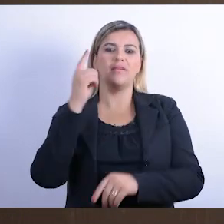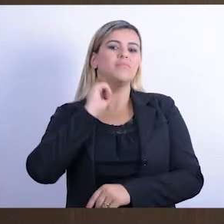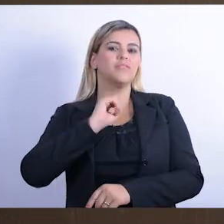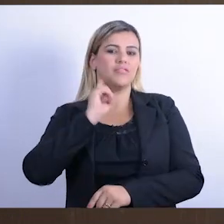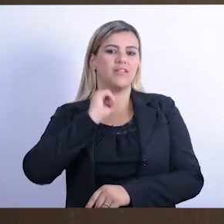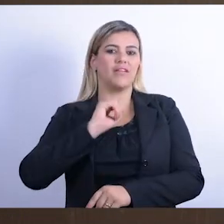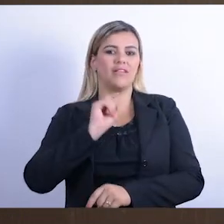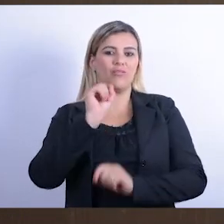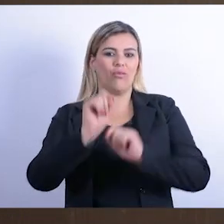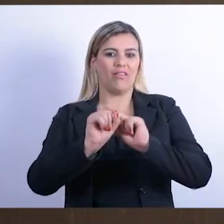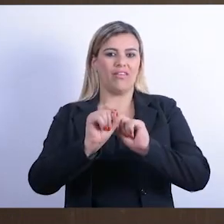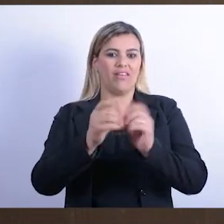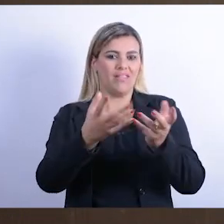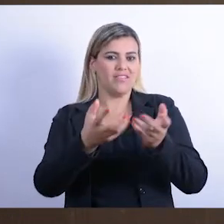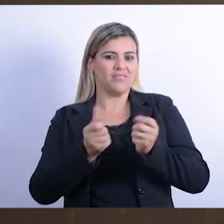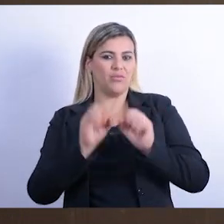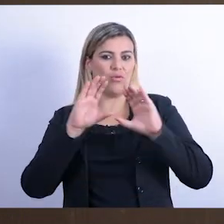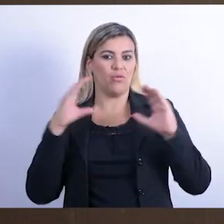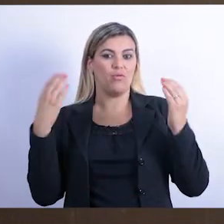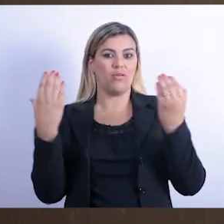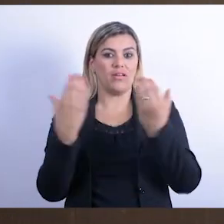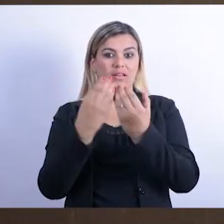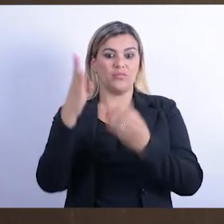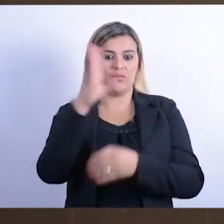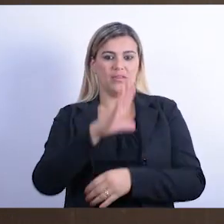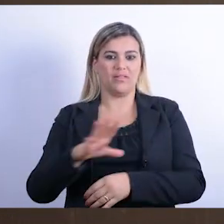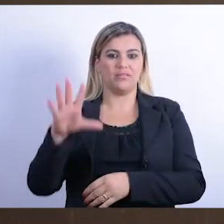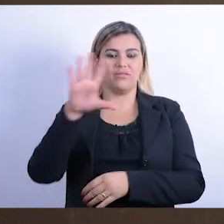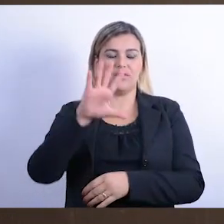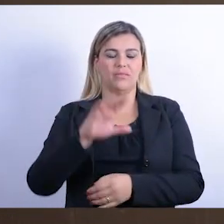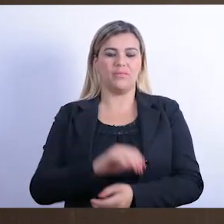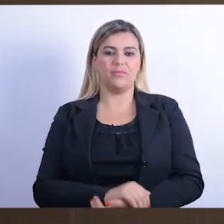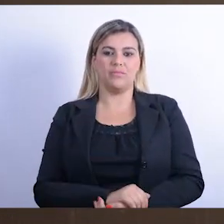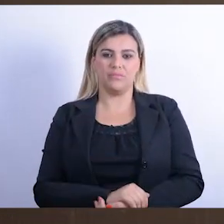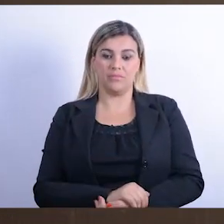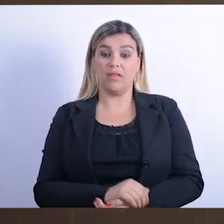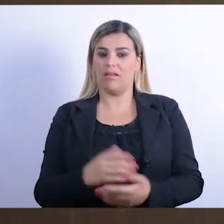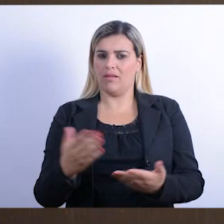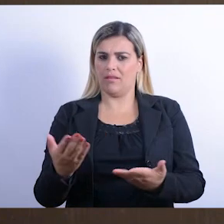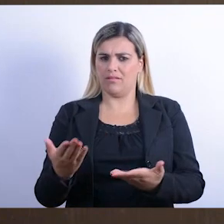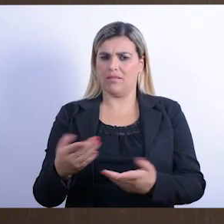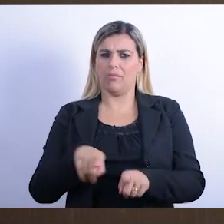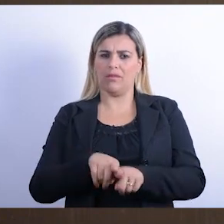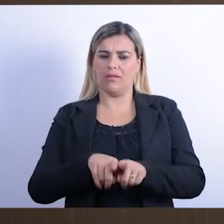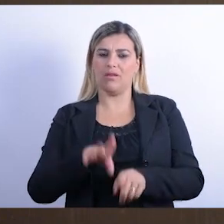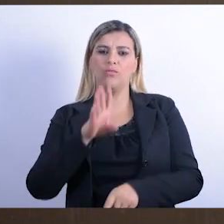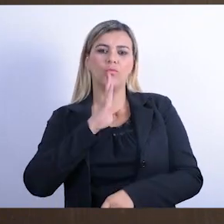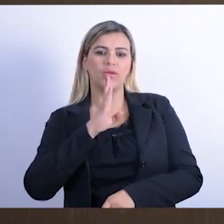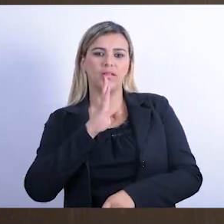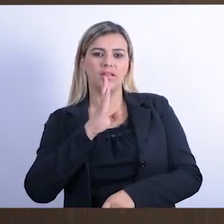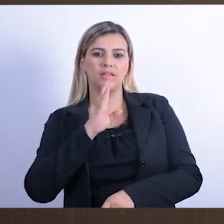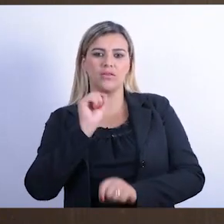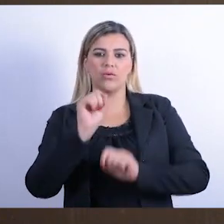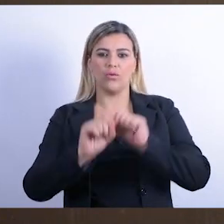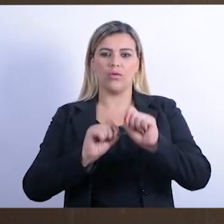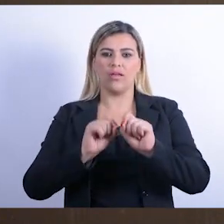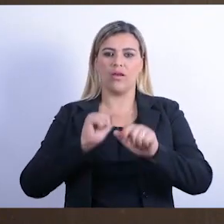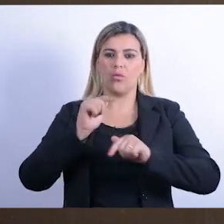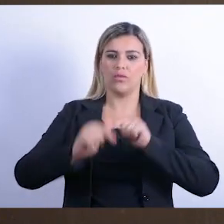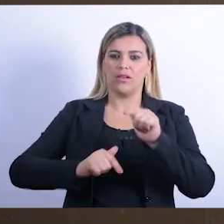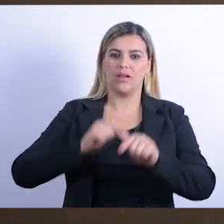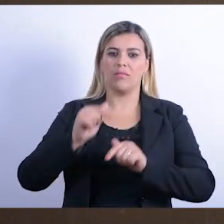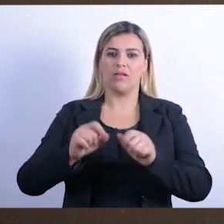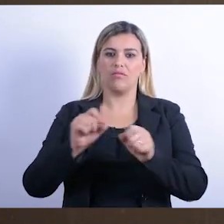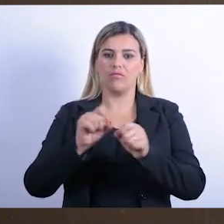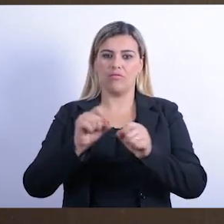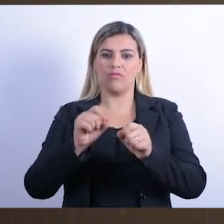vez, Minas Gerais recebeu um congresso de dimensão nacional. Vamos conhecer ainda o trabalho realizado